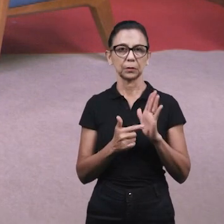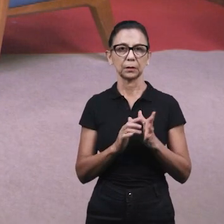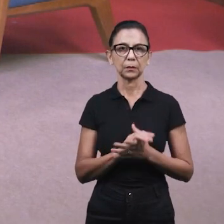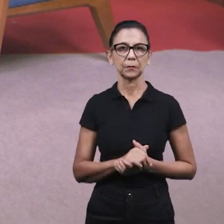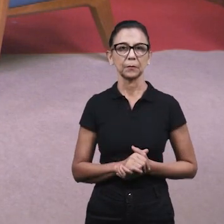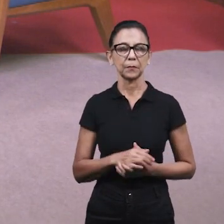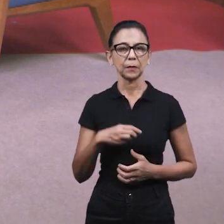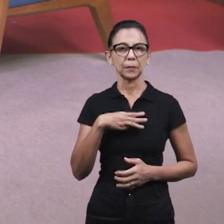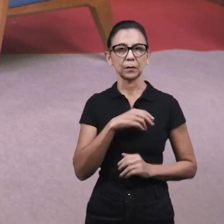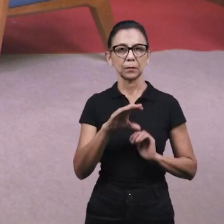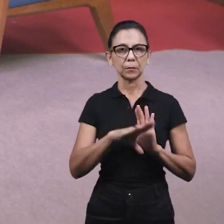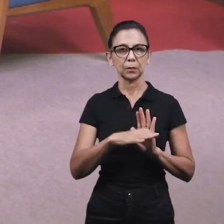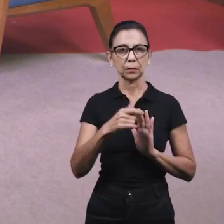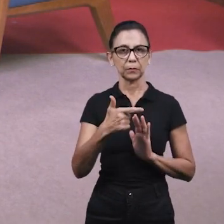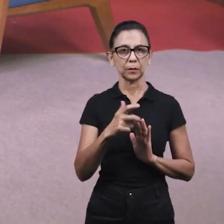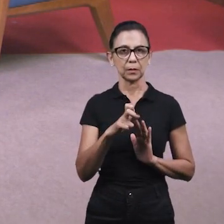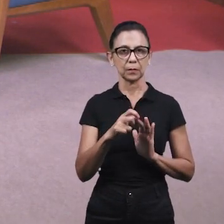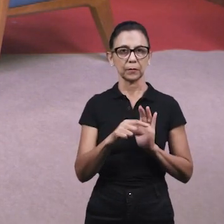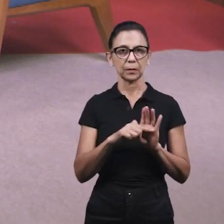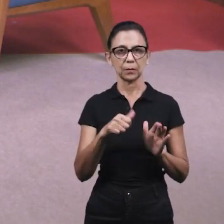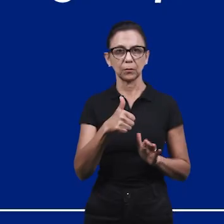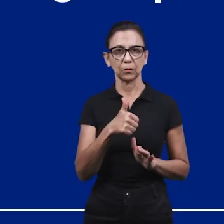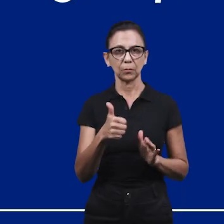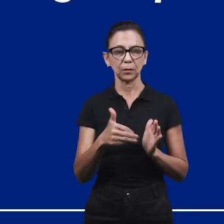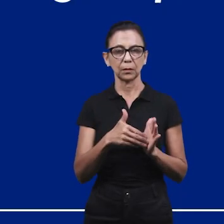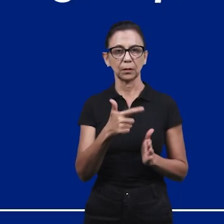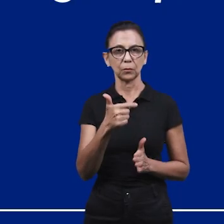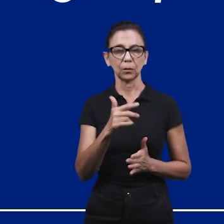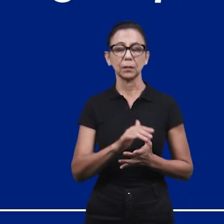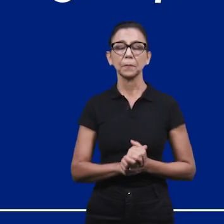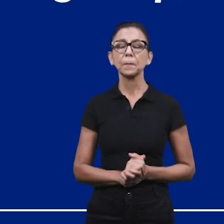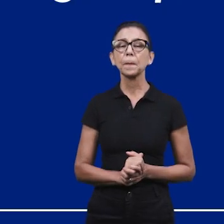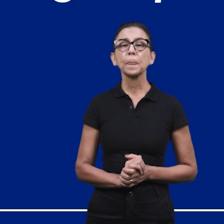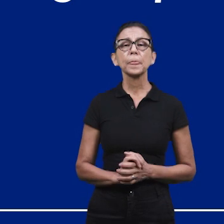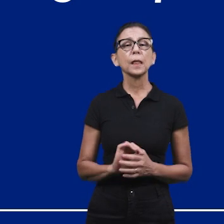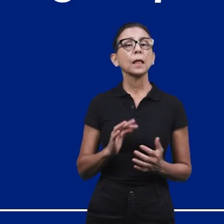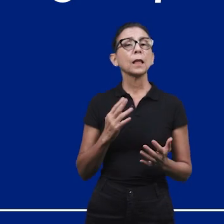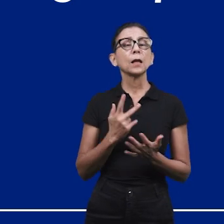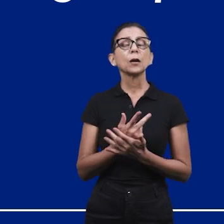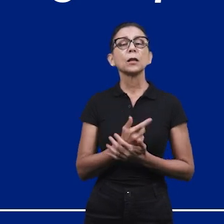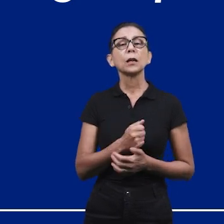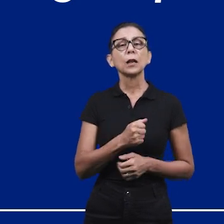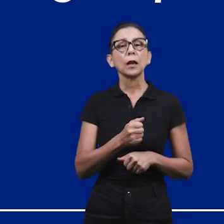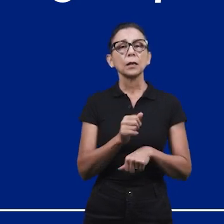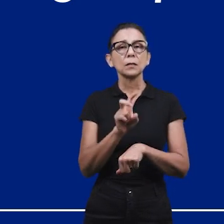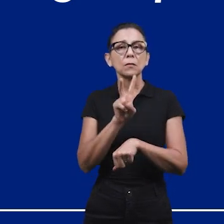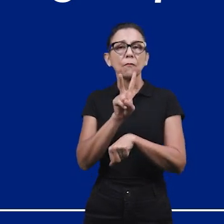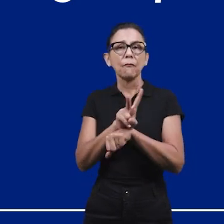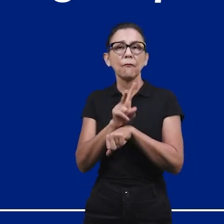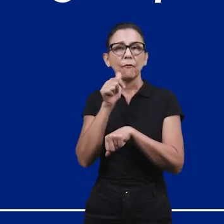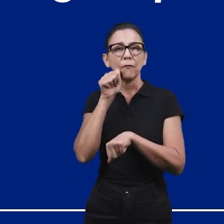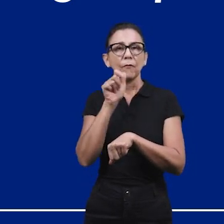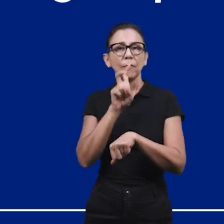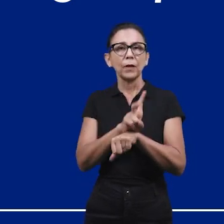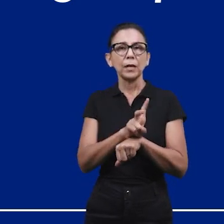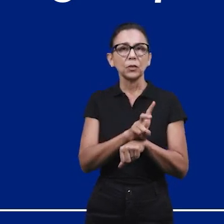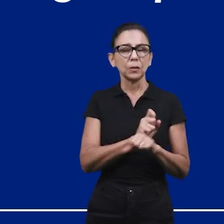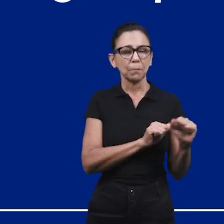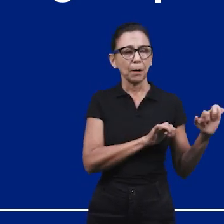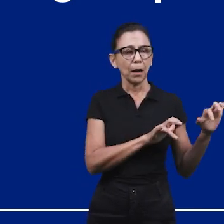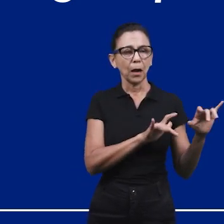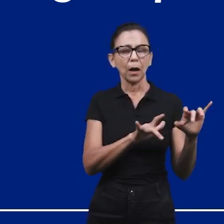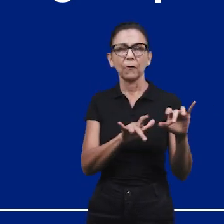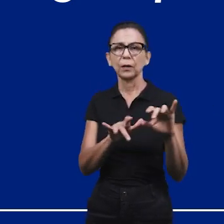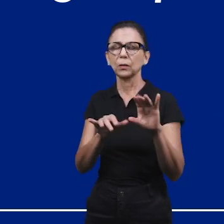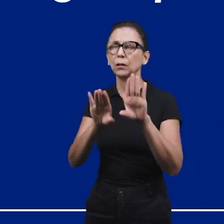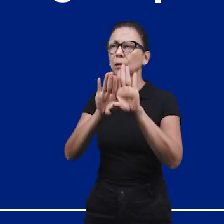possam entender. Mateus 25, 11 e 12, diz assim: E depois chegaram também as outras virgens, dizendo, Senhor, Senhor, abre-nos.